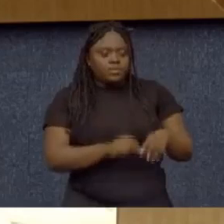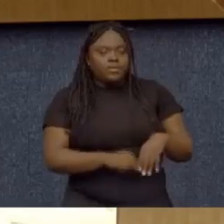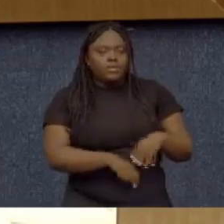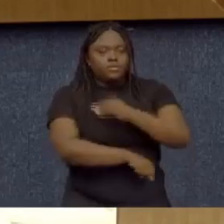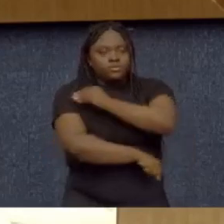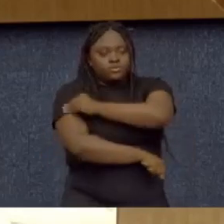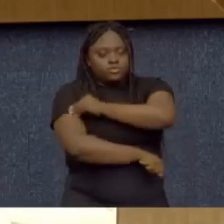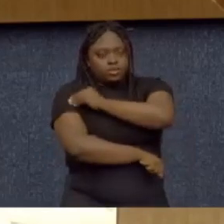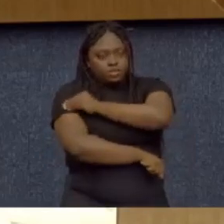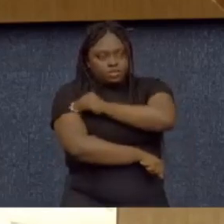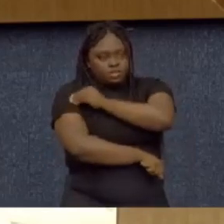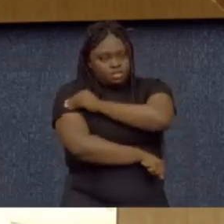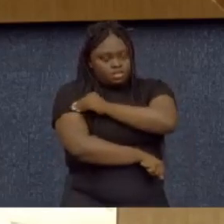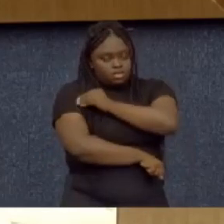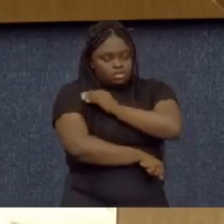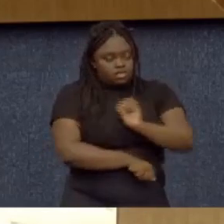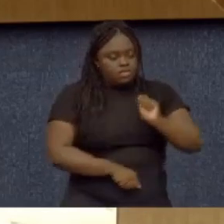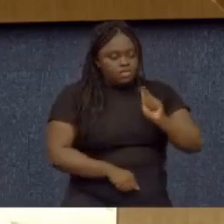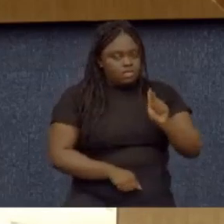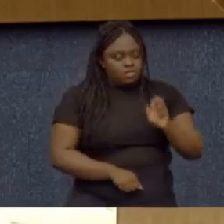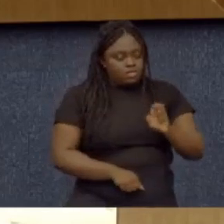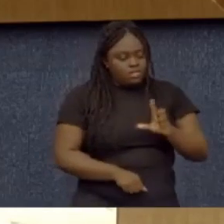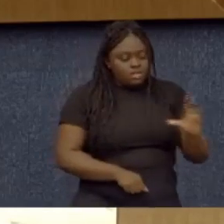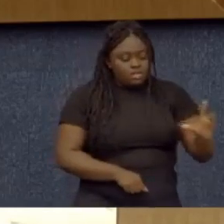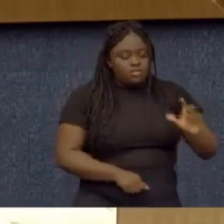gel, em que as pessoas